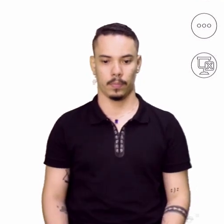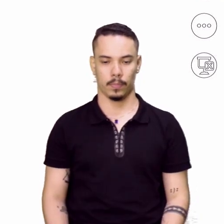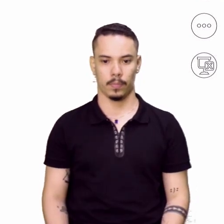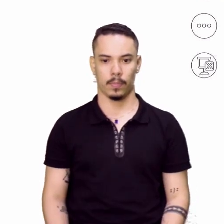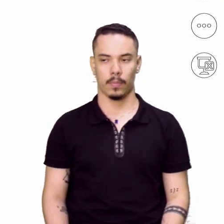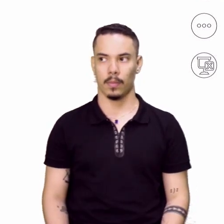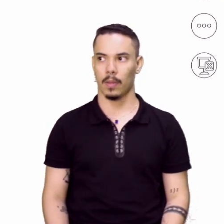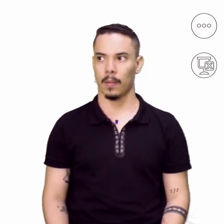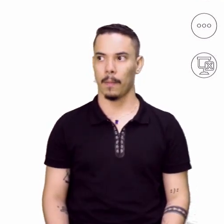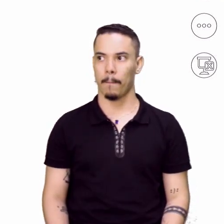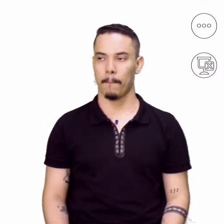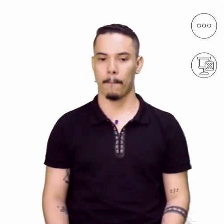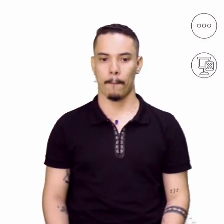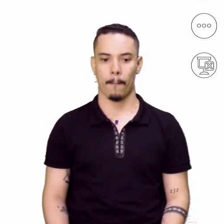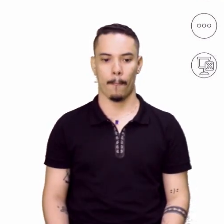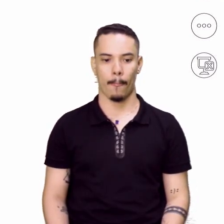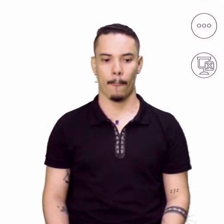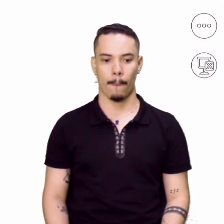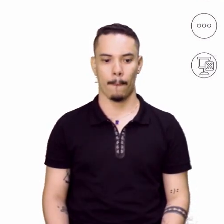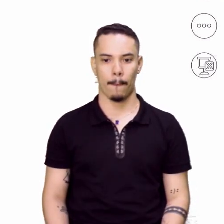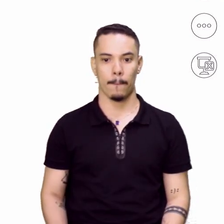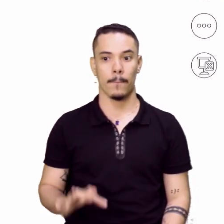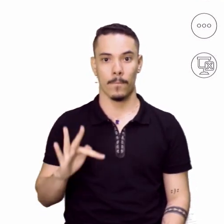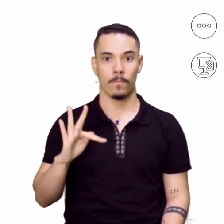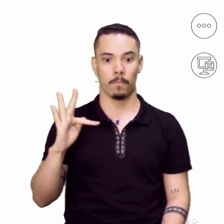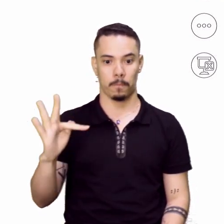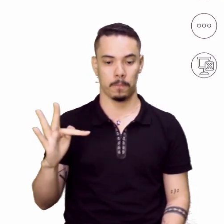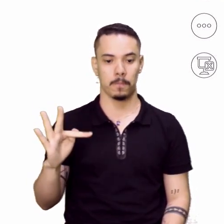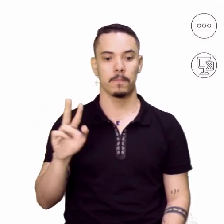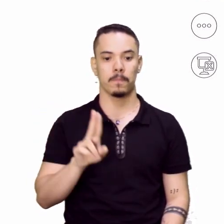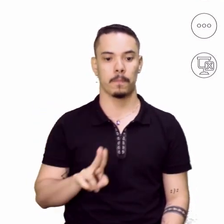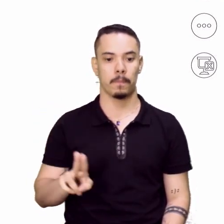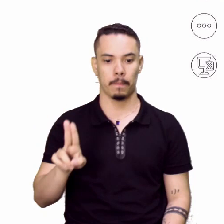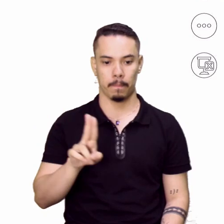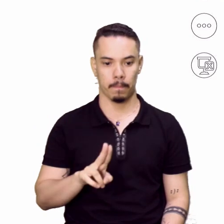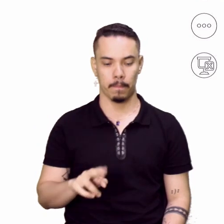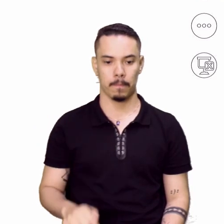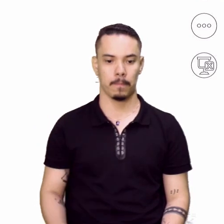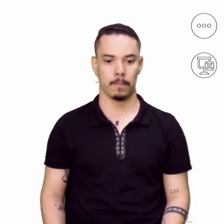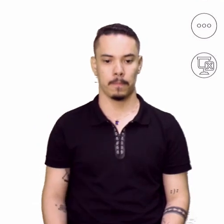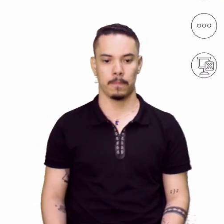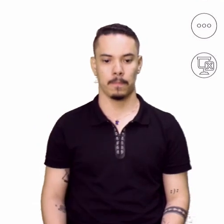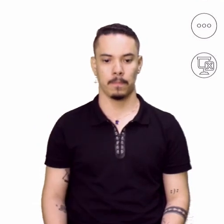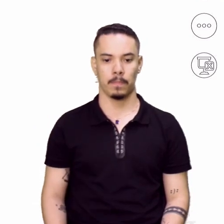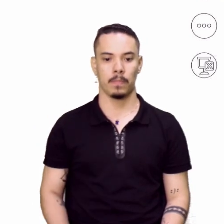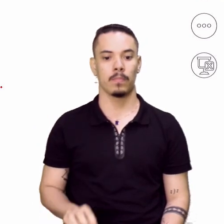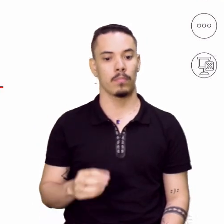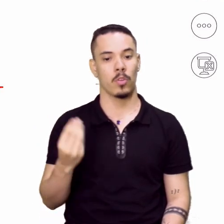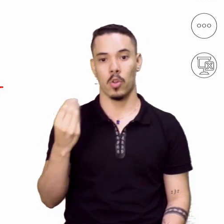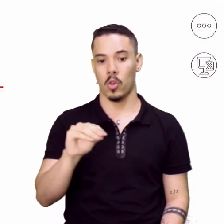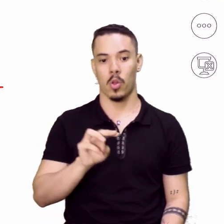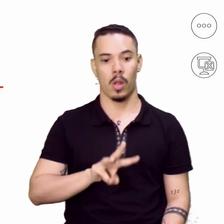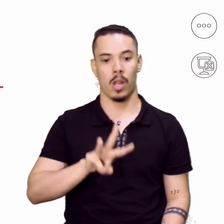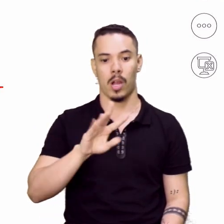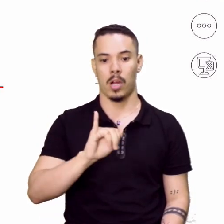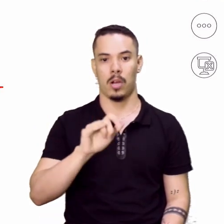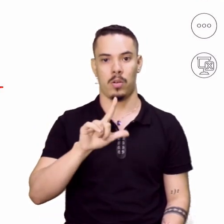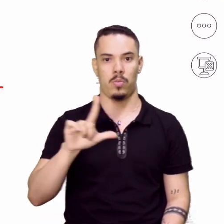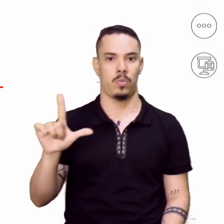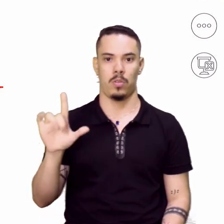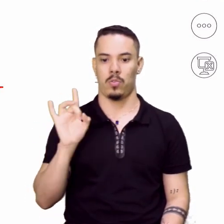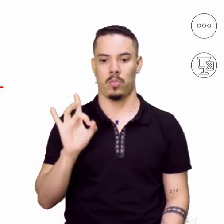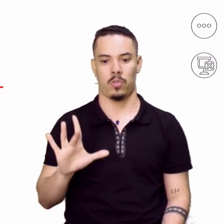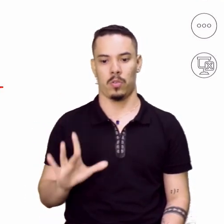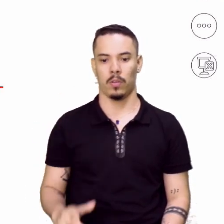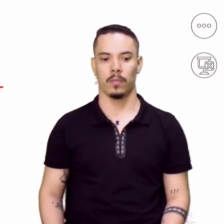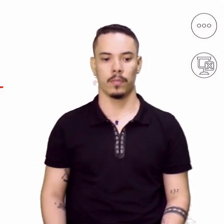Ou seja você usa essa expressão né no futuro com Will eu não acho que você will have any problems the